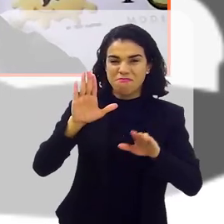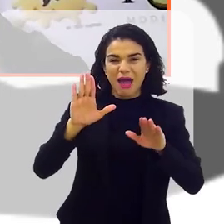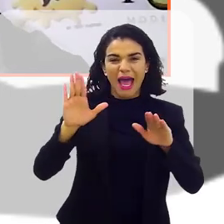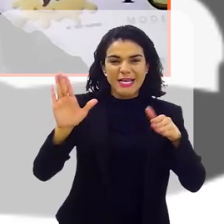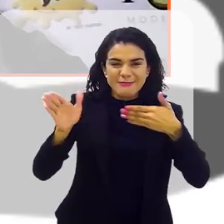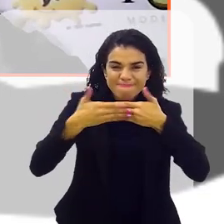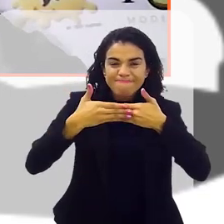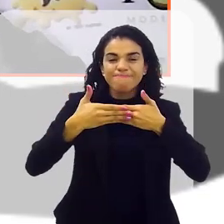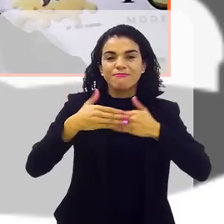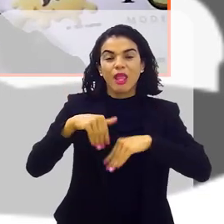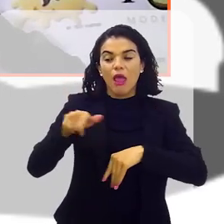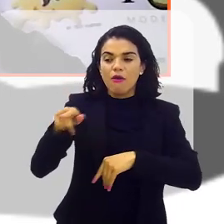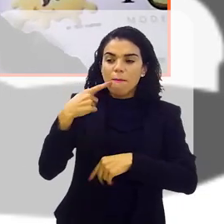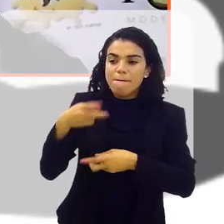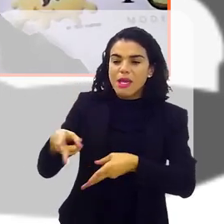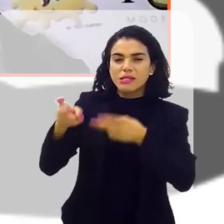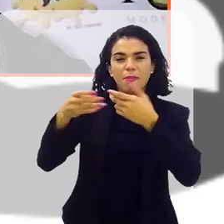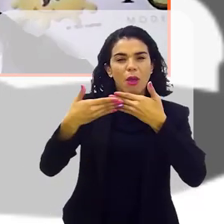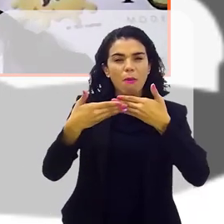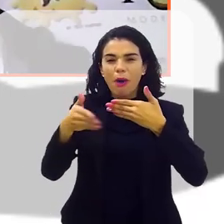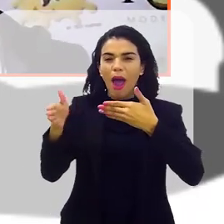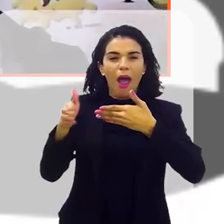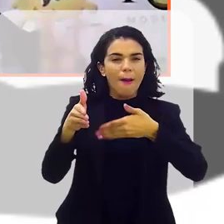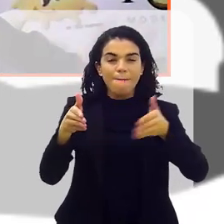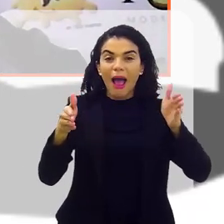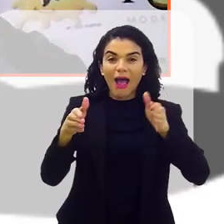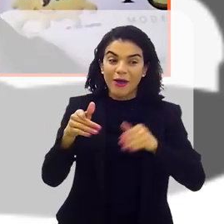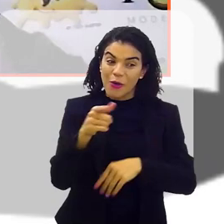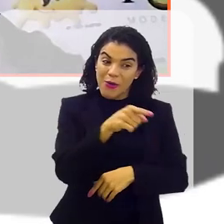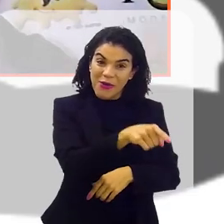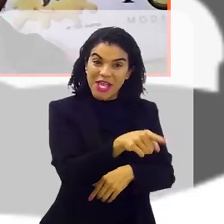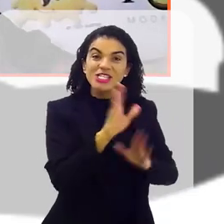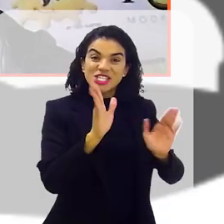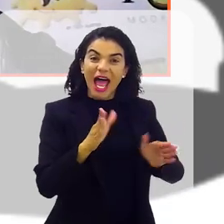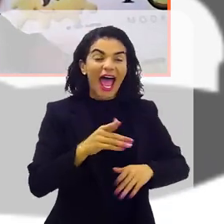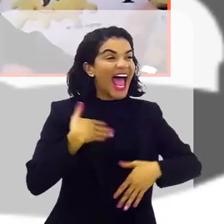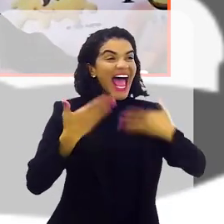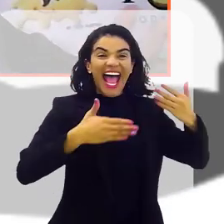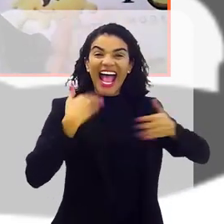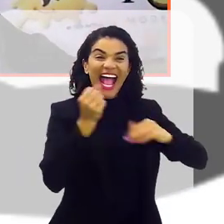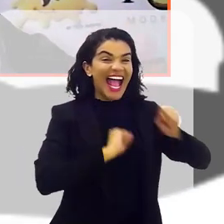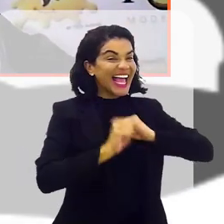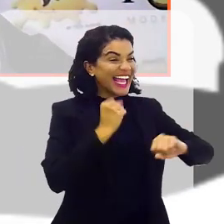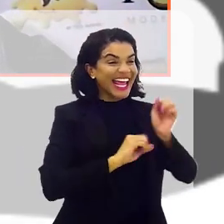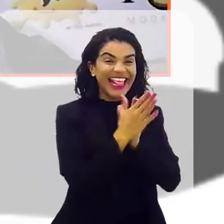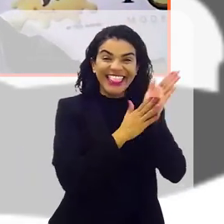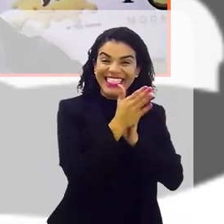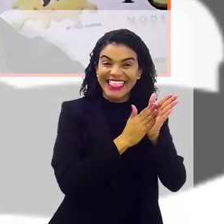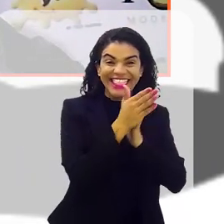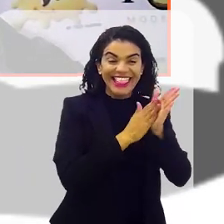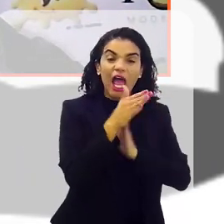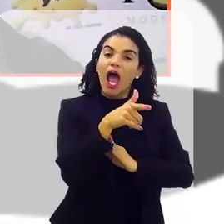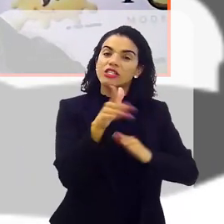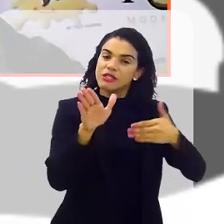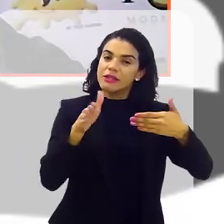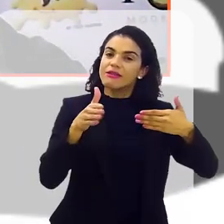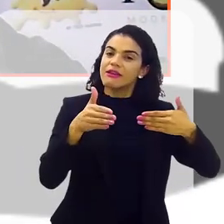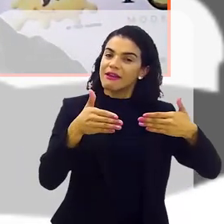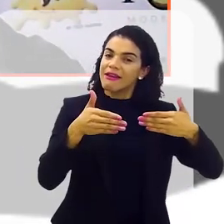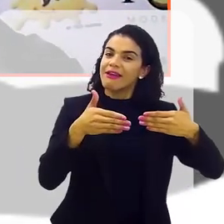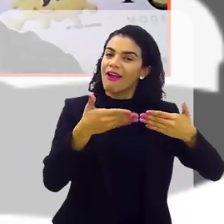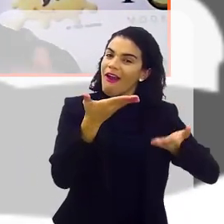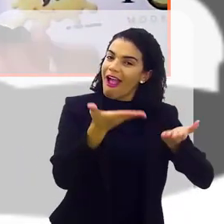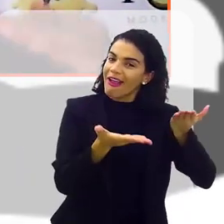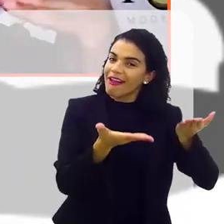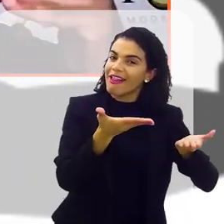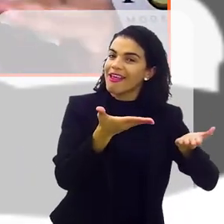vê a evolução veio crescendo desses não E esse que já chegaram lá para cima para frente a gente consegue puxar um pouquinho